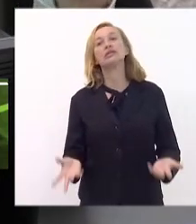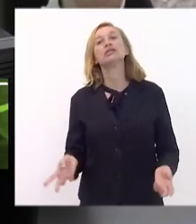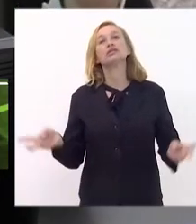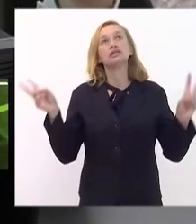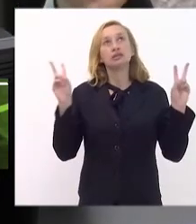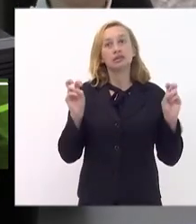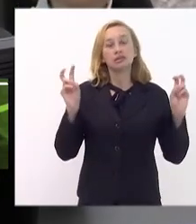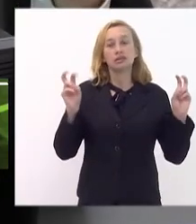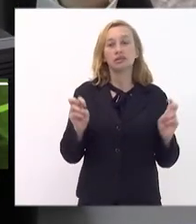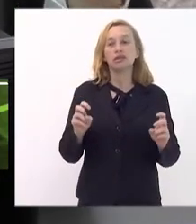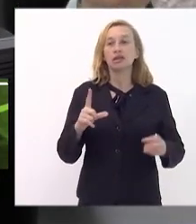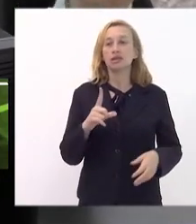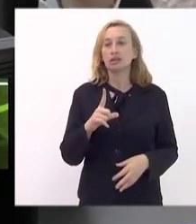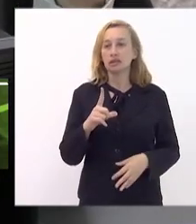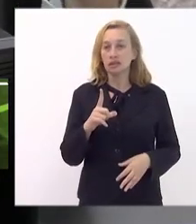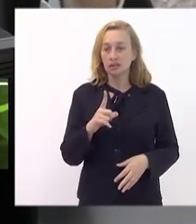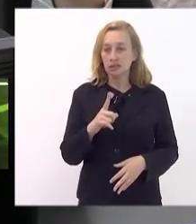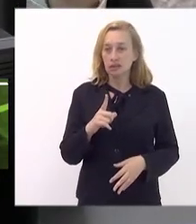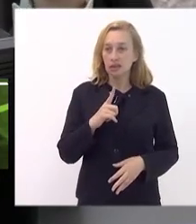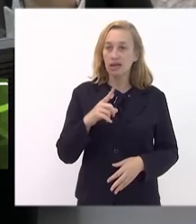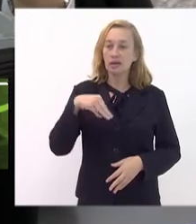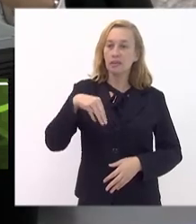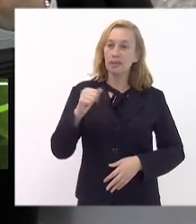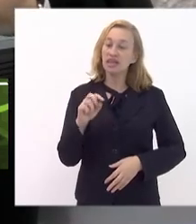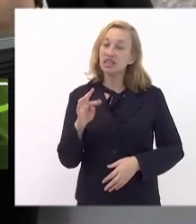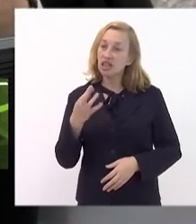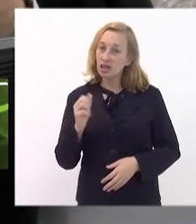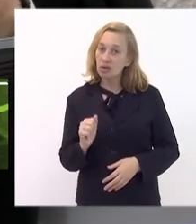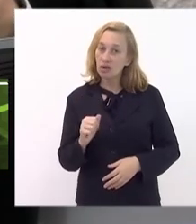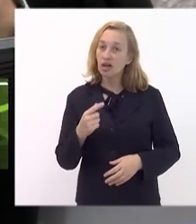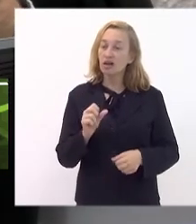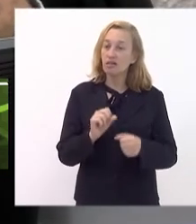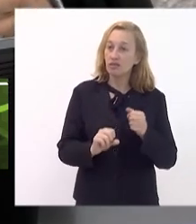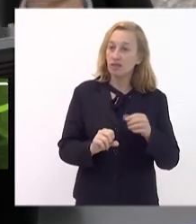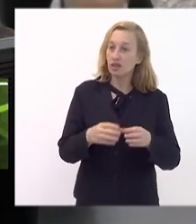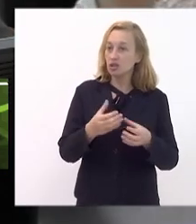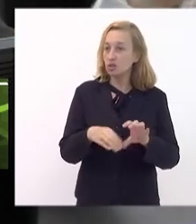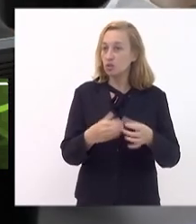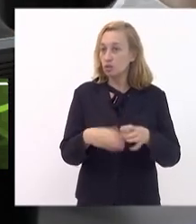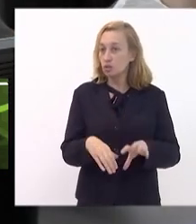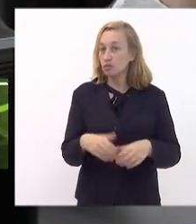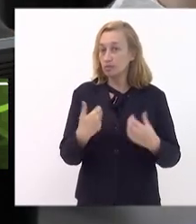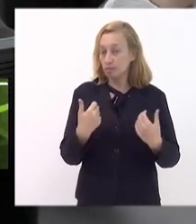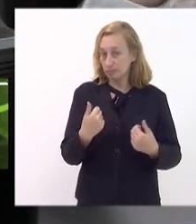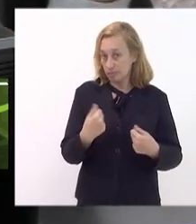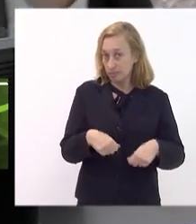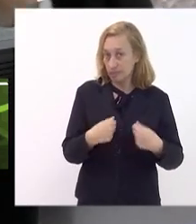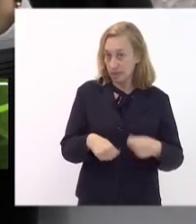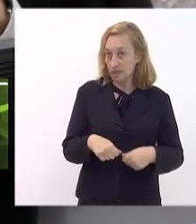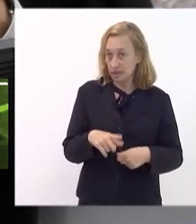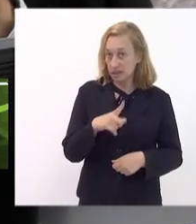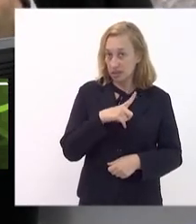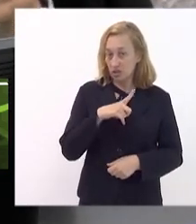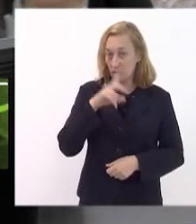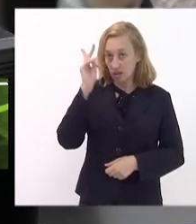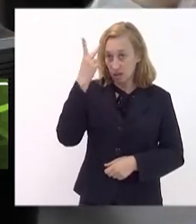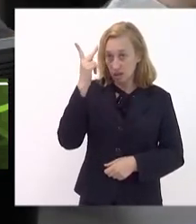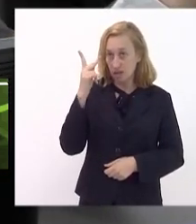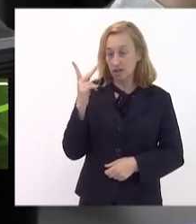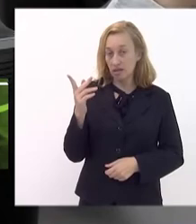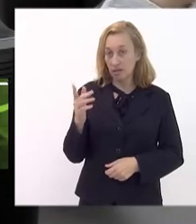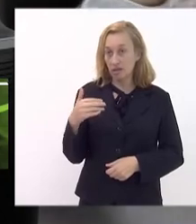Tem matrícula, fez concurso, etc. Porque para se ter a história e se ter